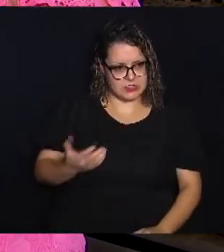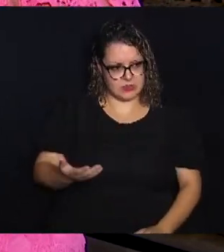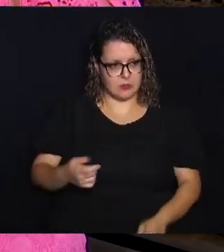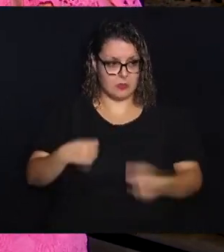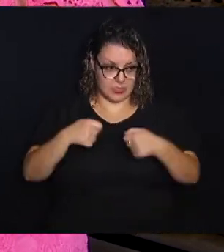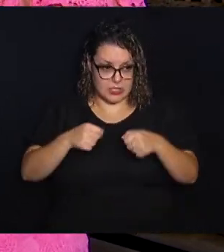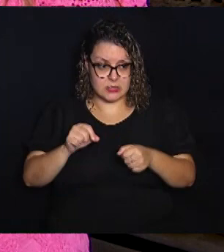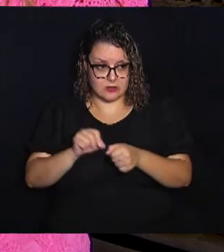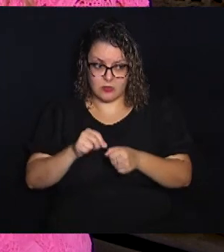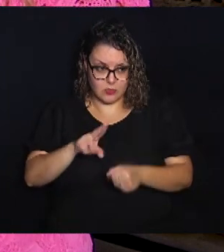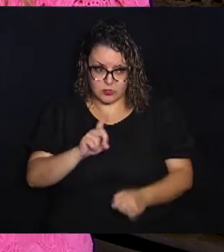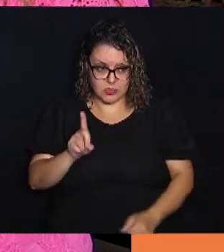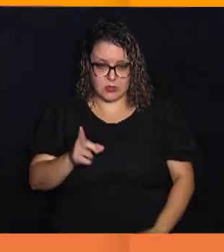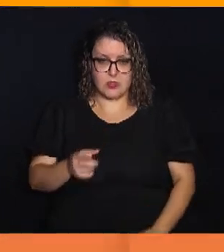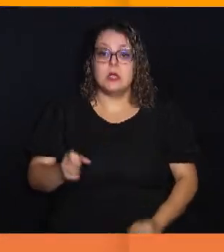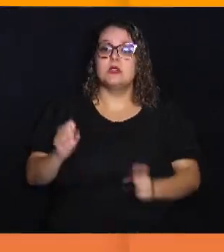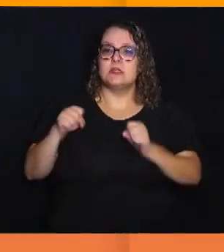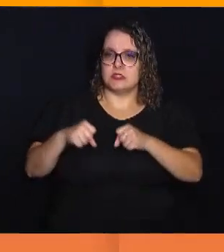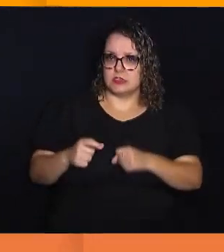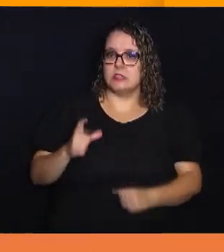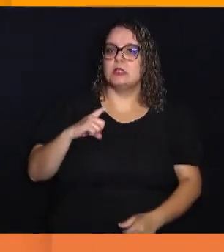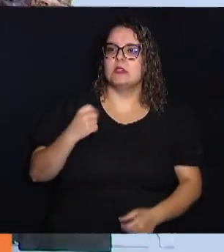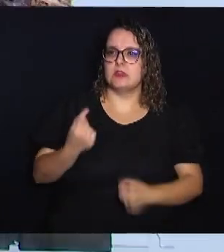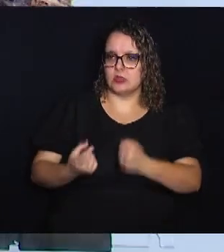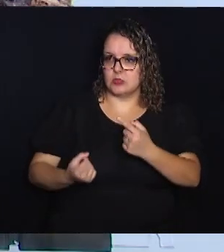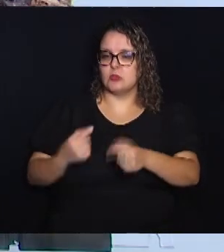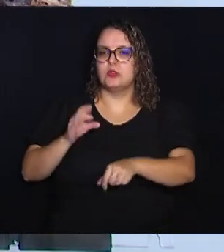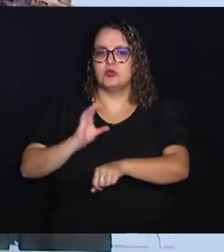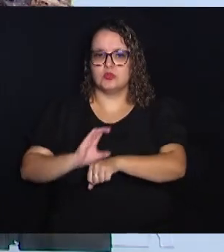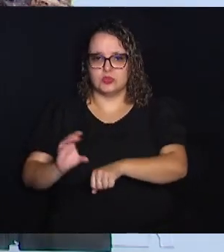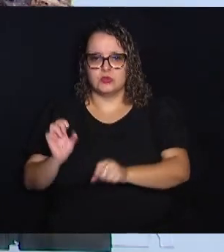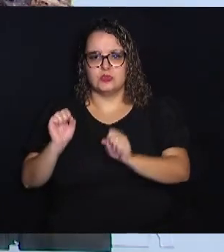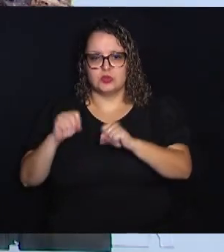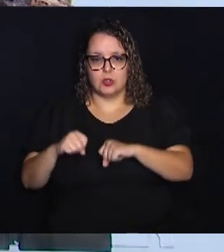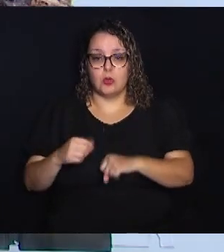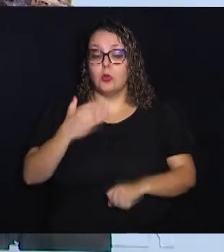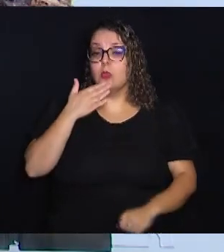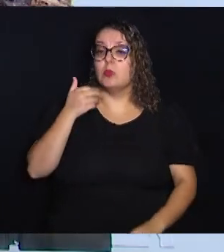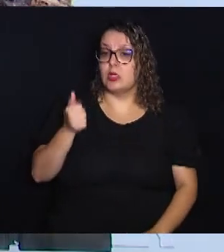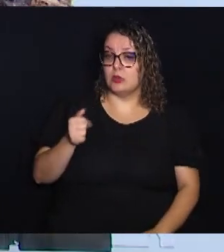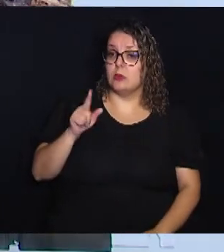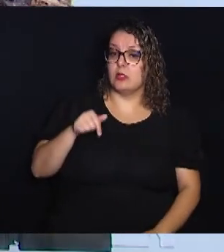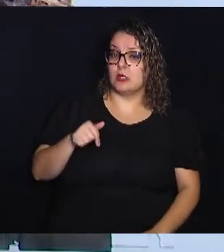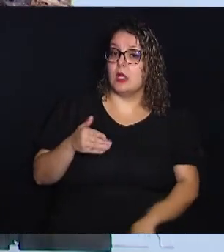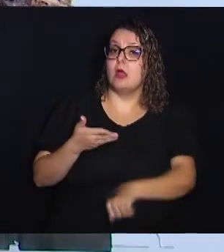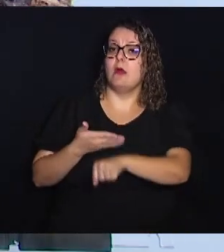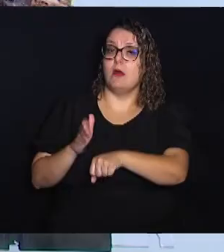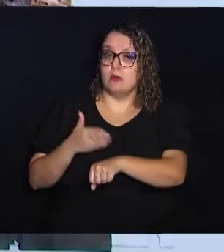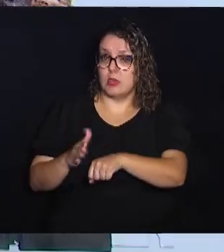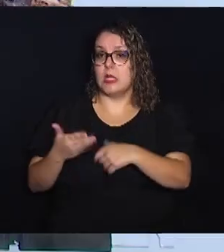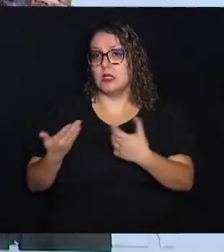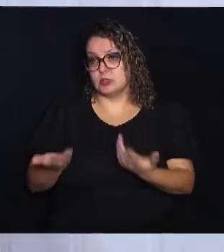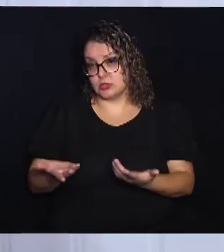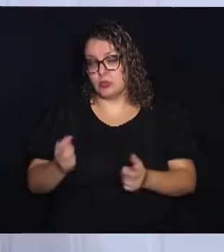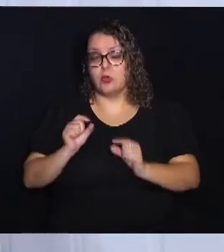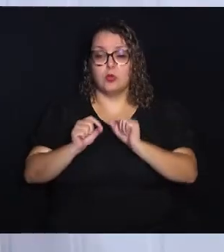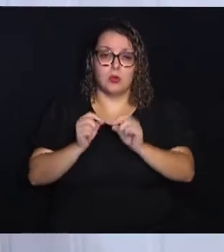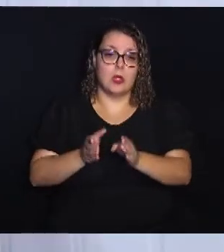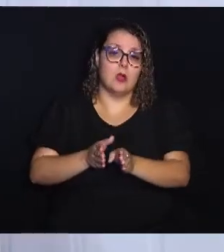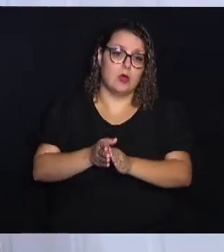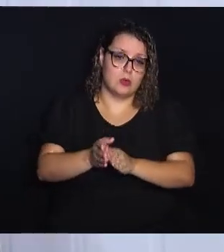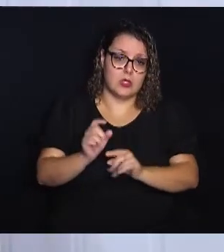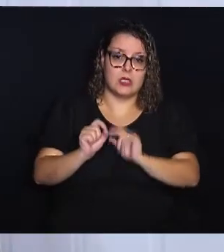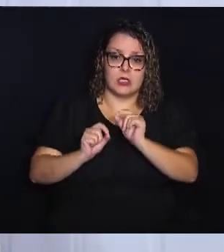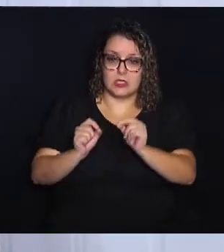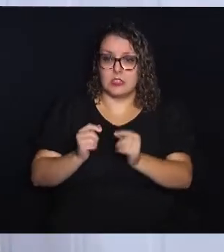uma florista deve fazer ou não? Existem alguns cursos sim, mas o melhor é a prática. Então assim, o que a gente